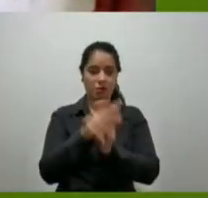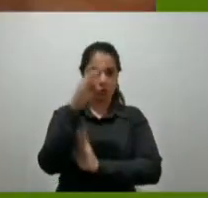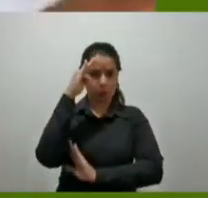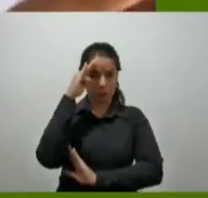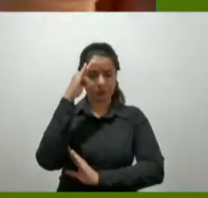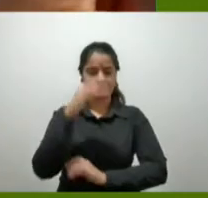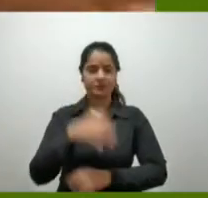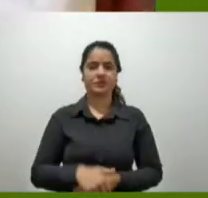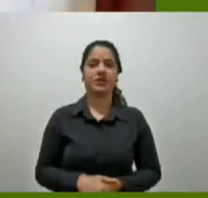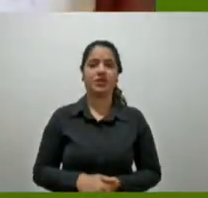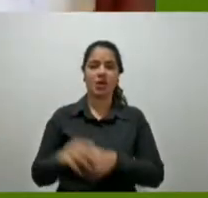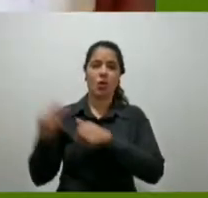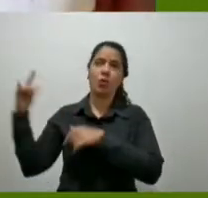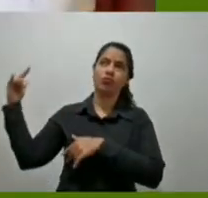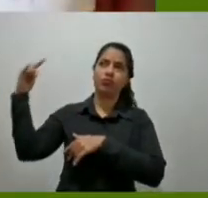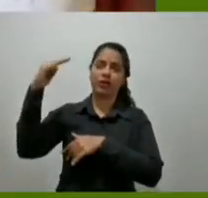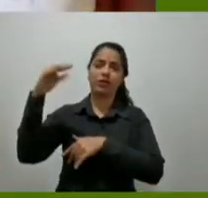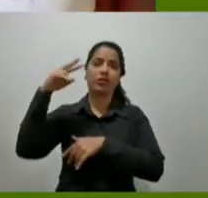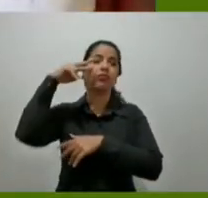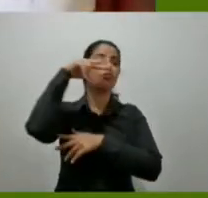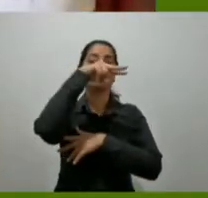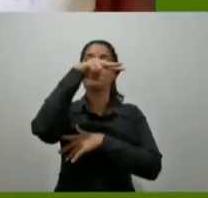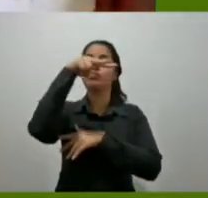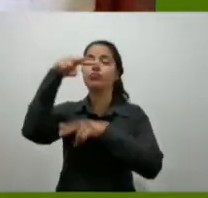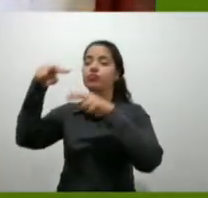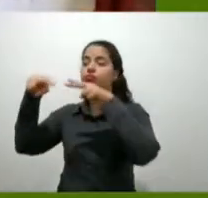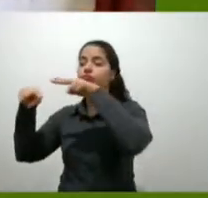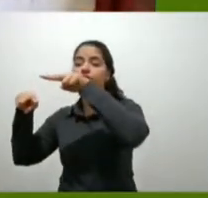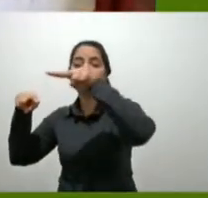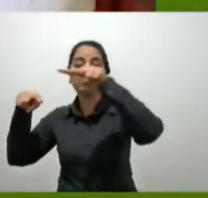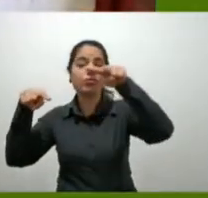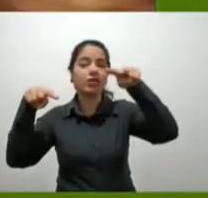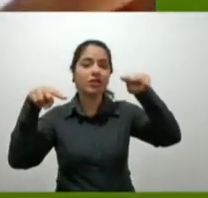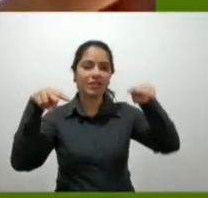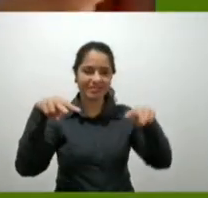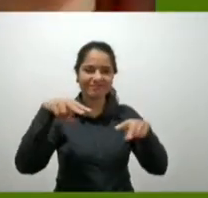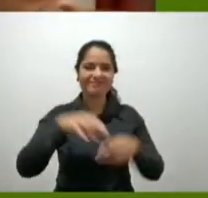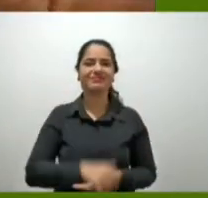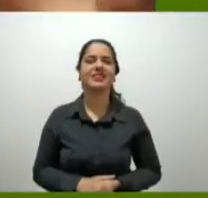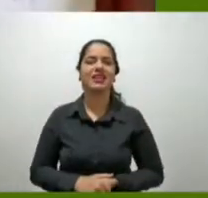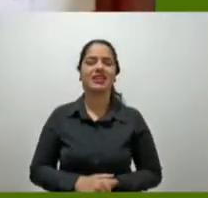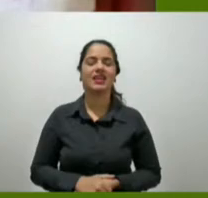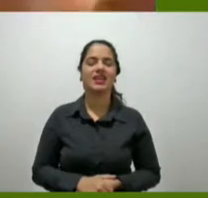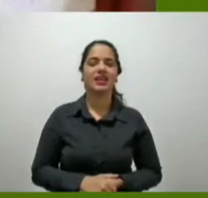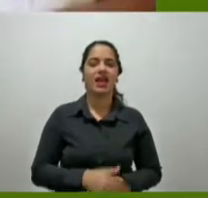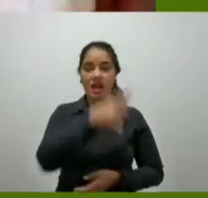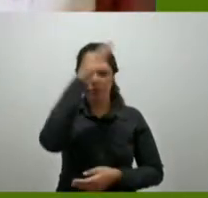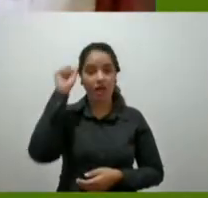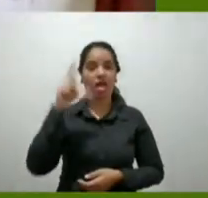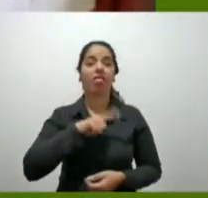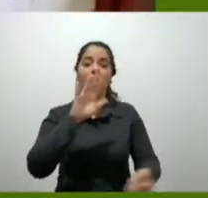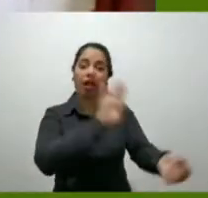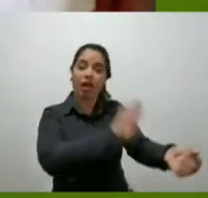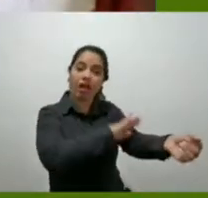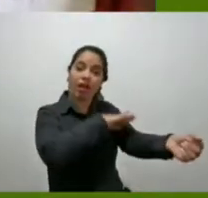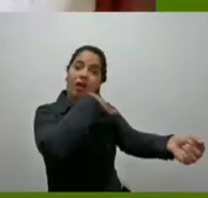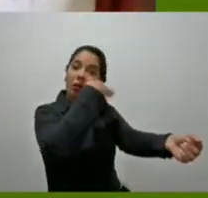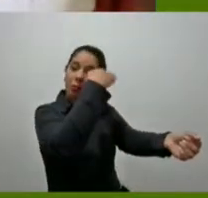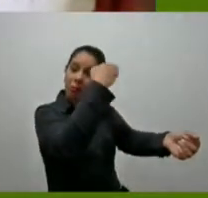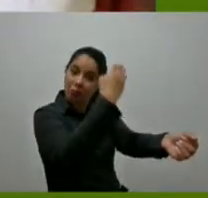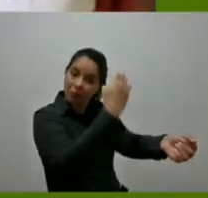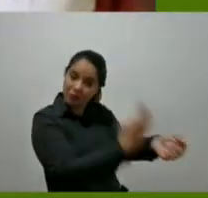Amazônia que nós não conhecemos. Olha, a Amazônia tem montanhas fabulosas. A imagem da Amazônia que nós temos